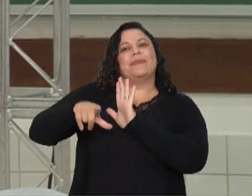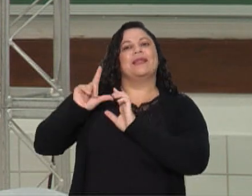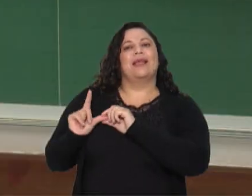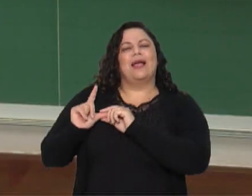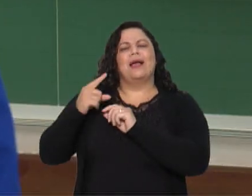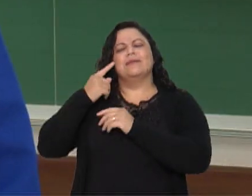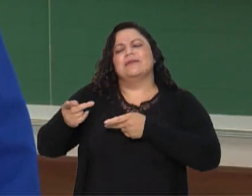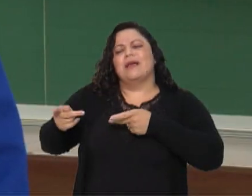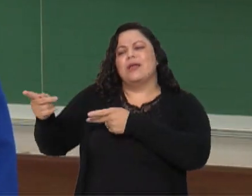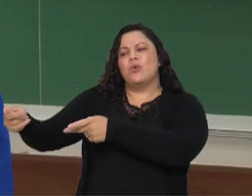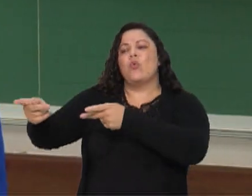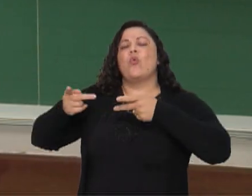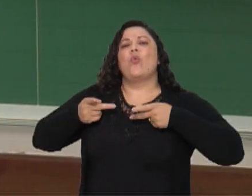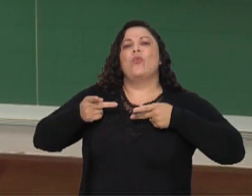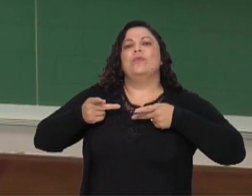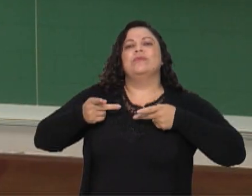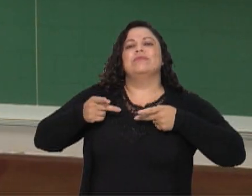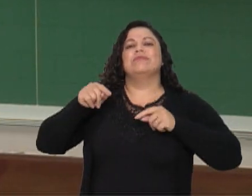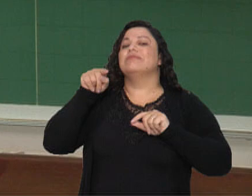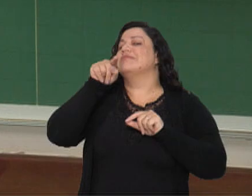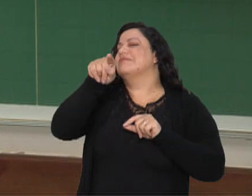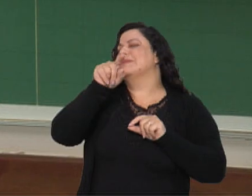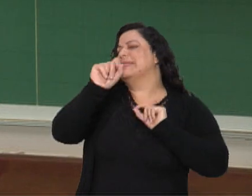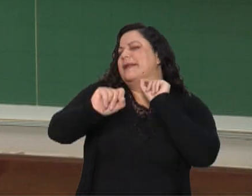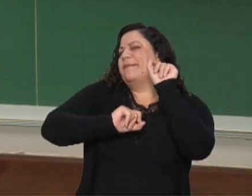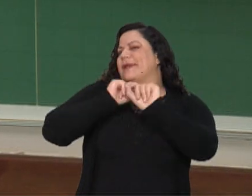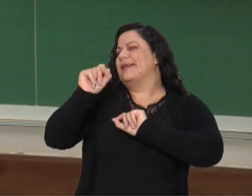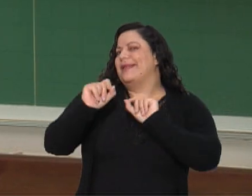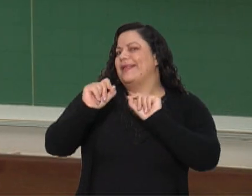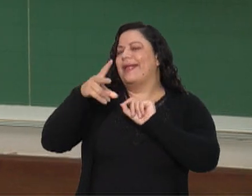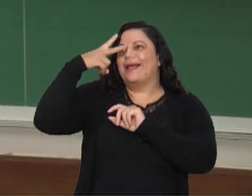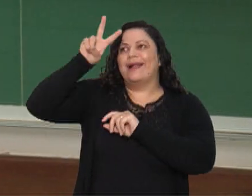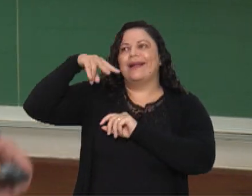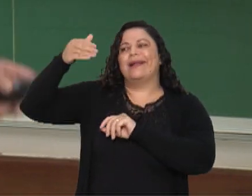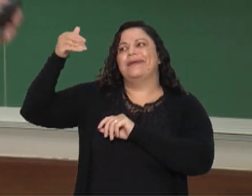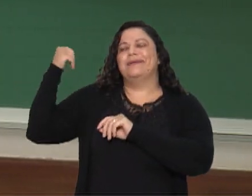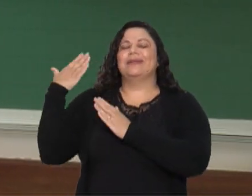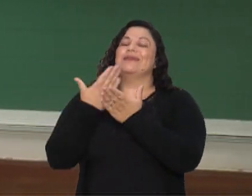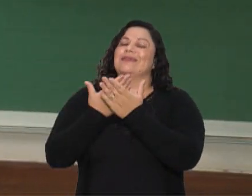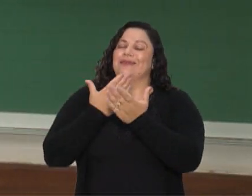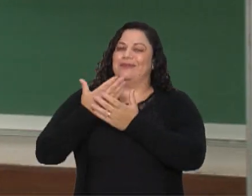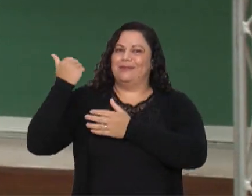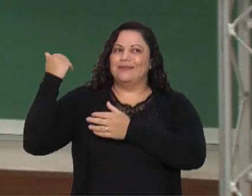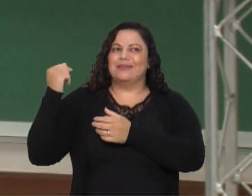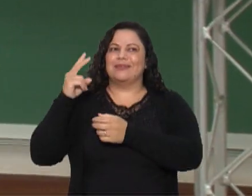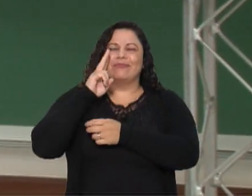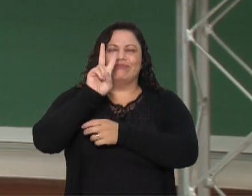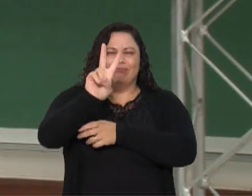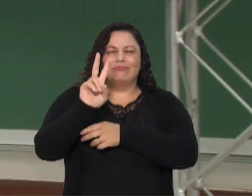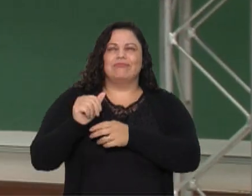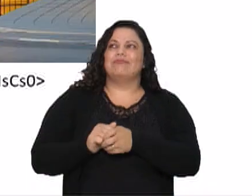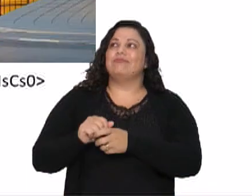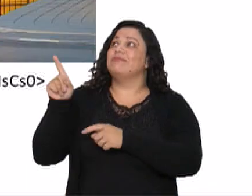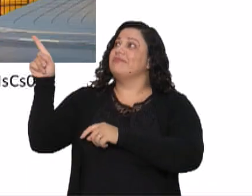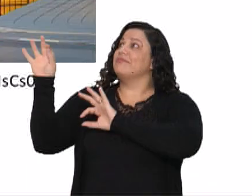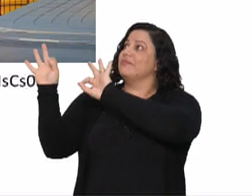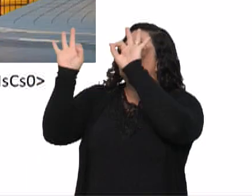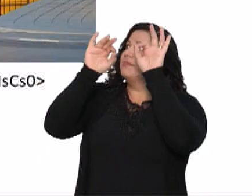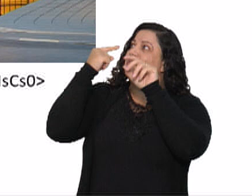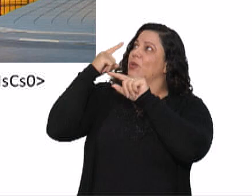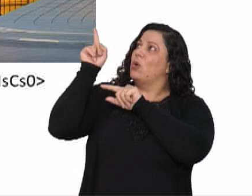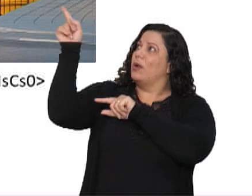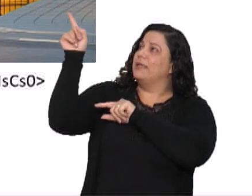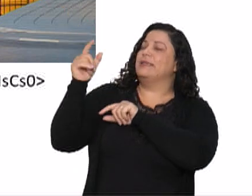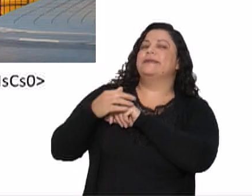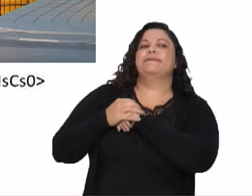de te convidar para relembrar o que a gente viu na aula passada. Vamos dar uma olhadinha? Olha só aqui no slide. Na aula passada,